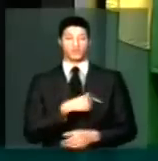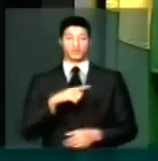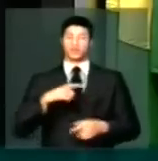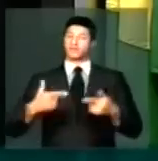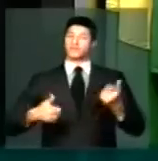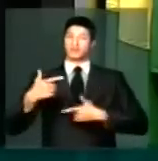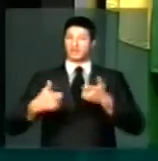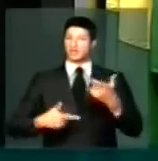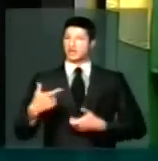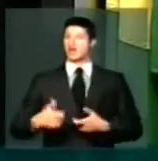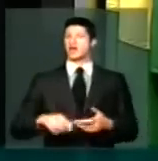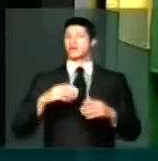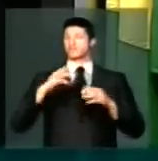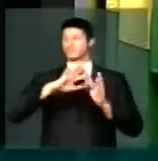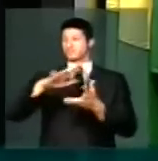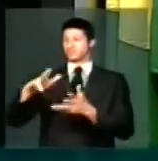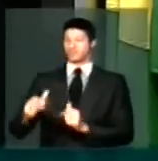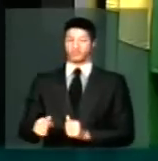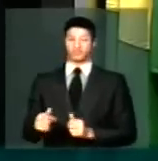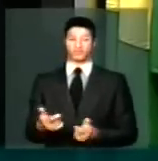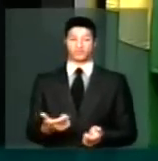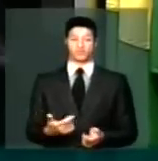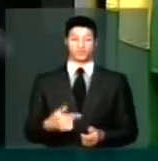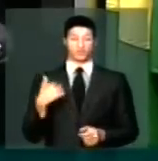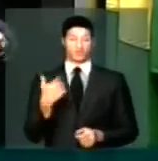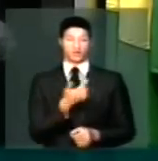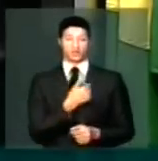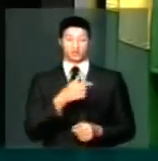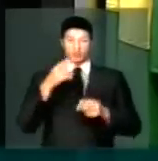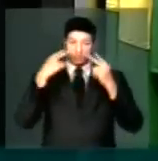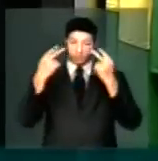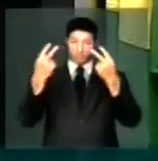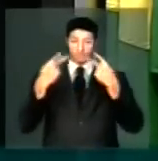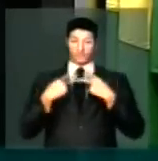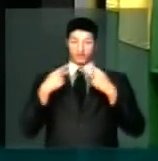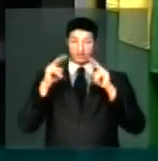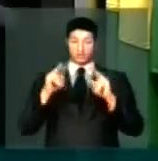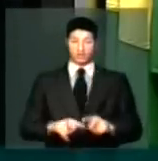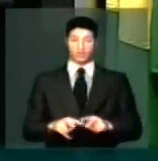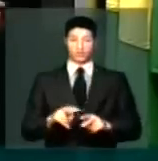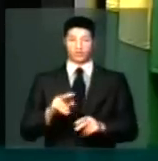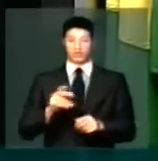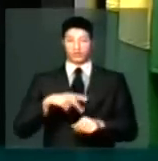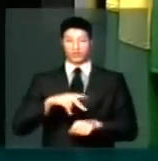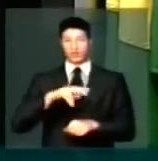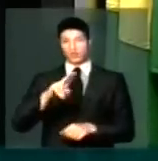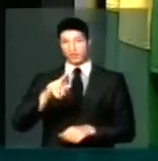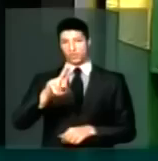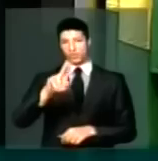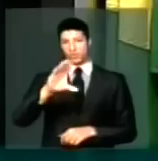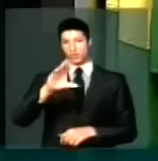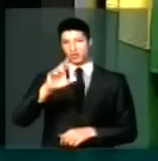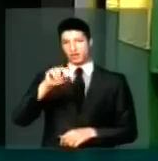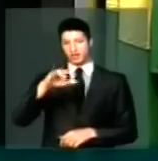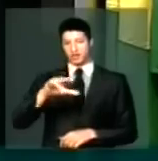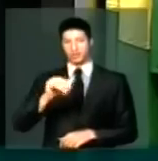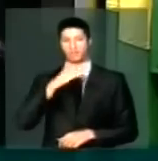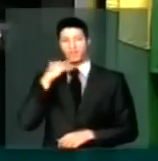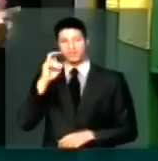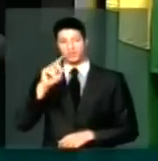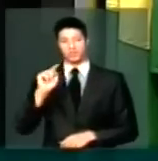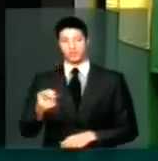temos guerras em várias partes do mundo. E nós temos visto ali, na Ucrânia, morreram 5 mil pessoas